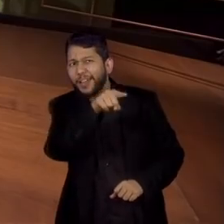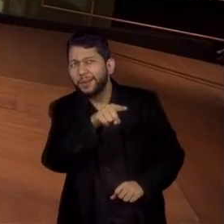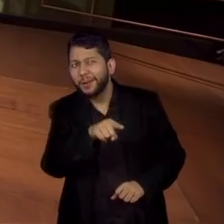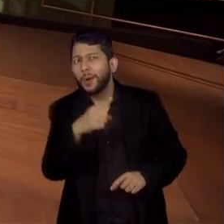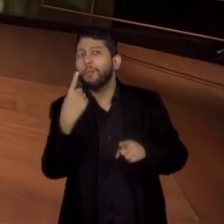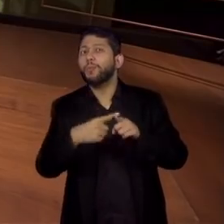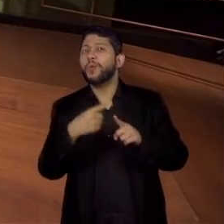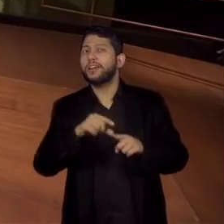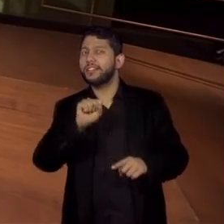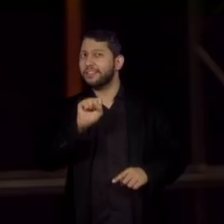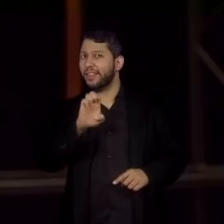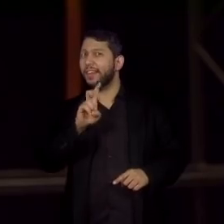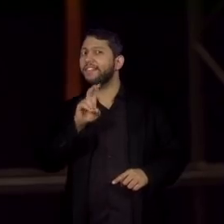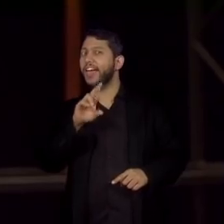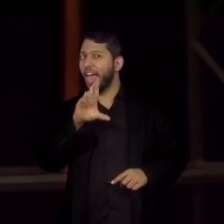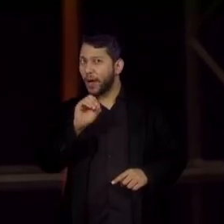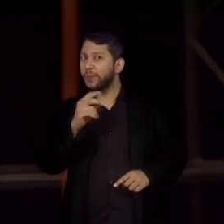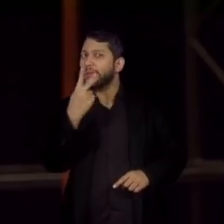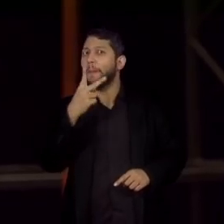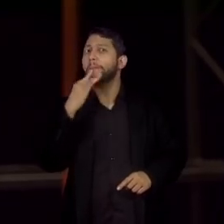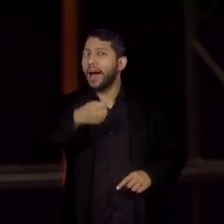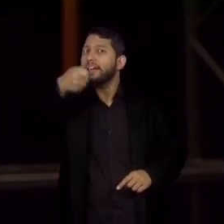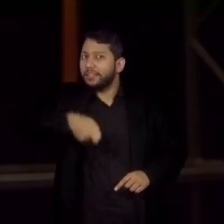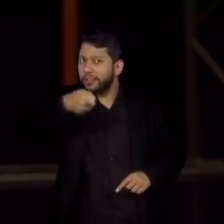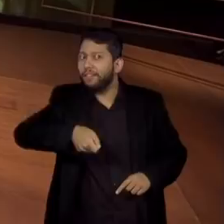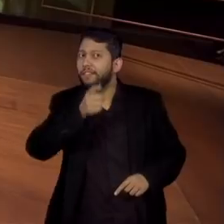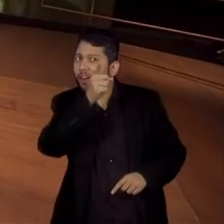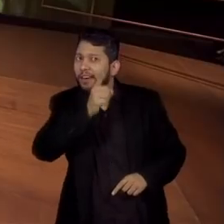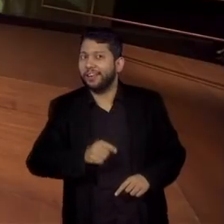ao Severo Salim, né?